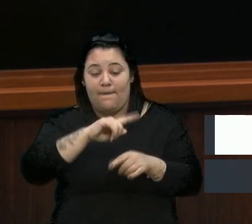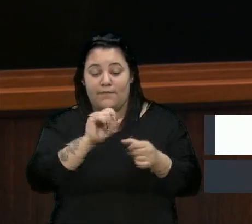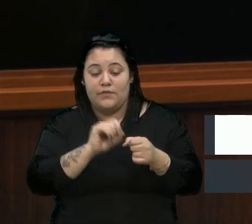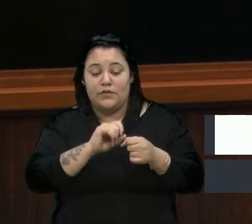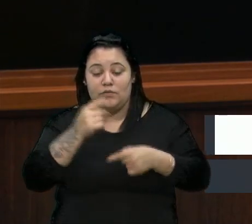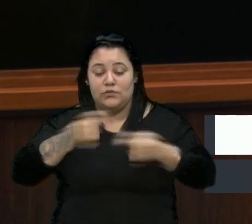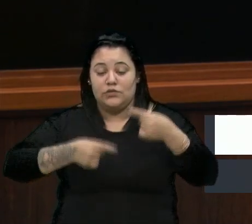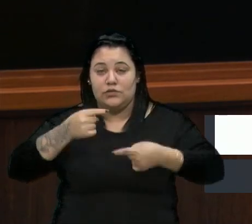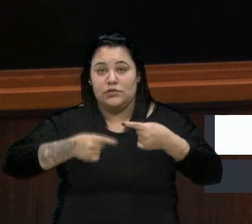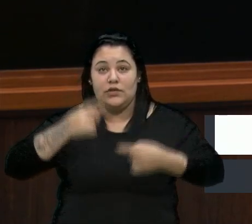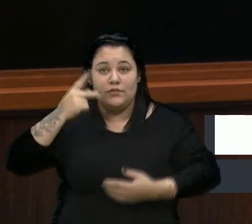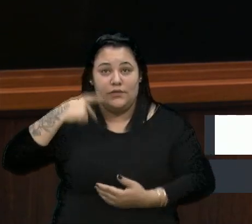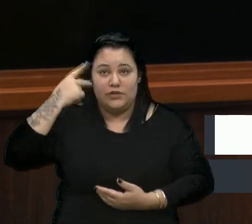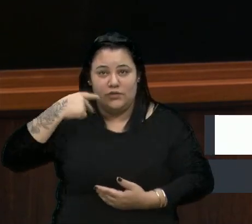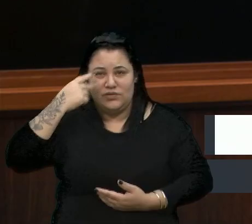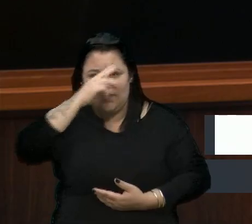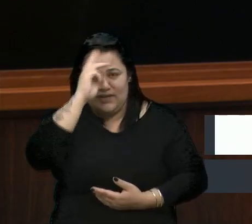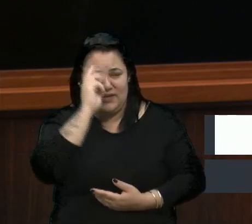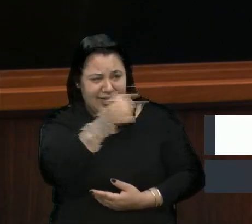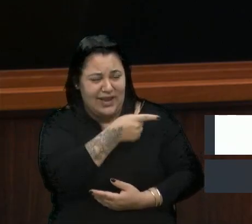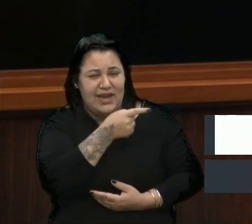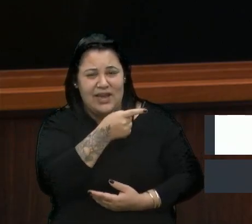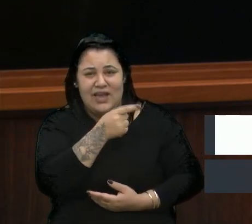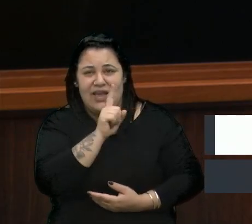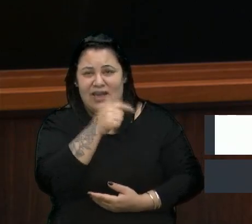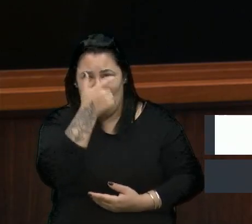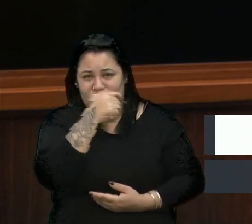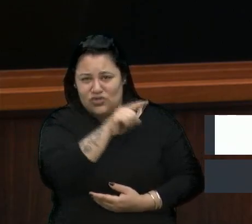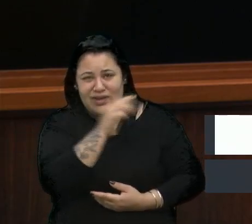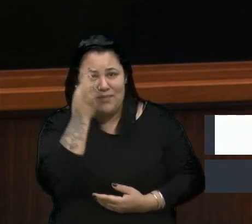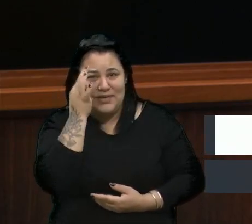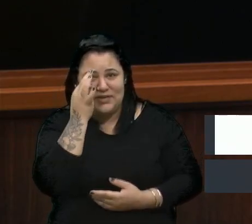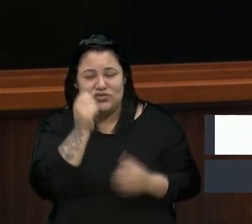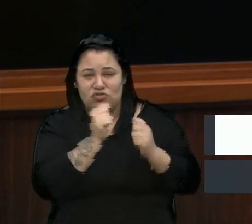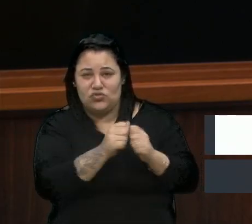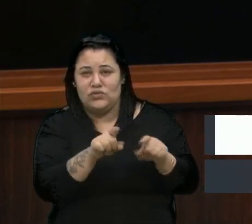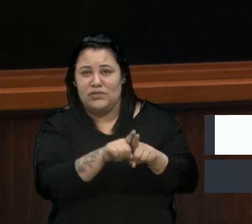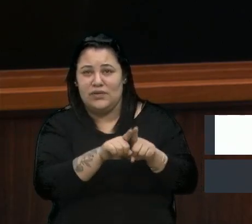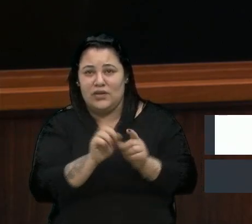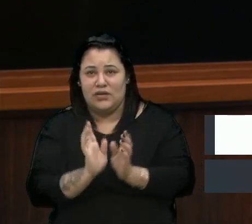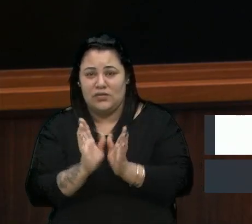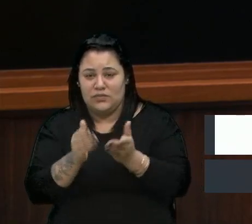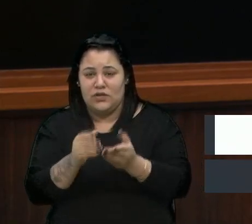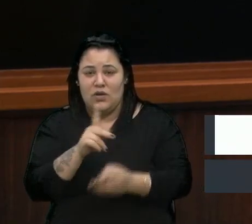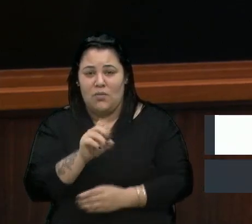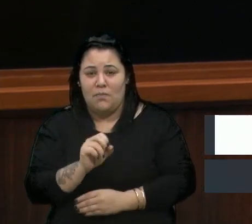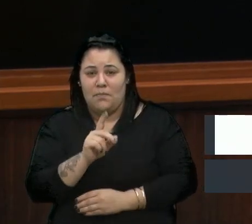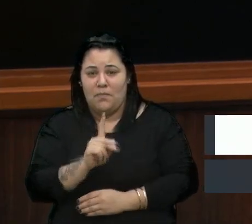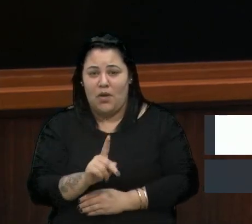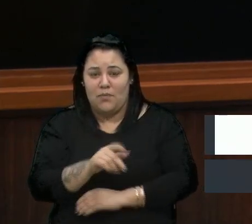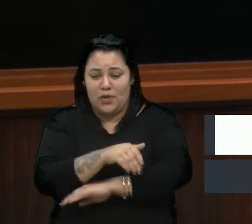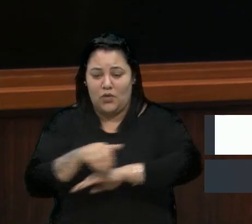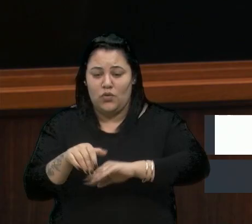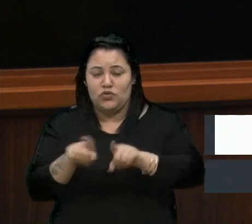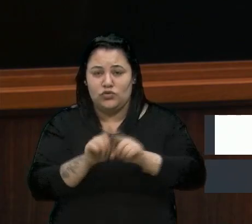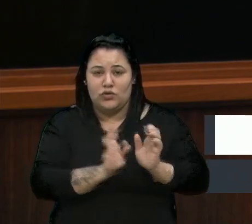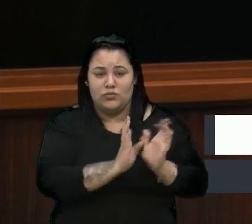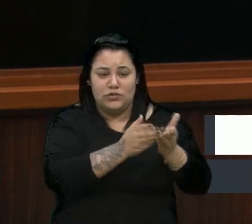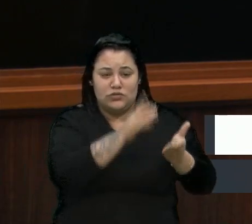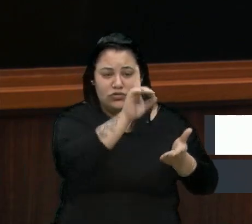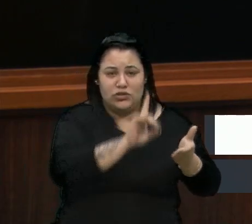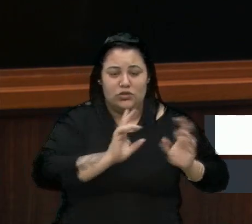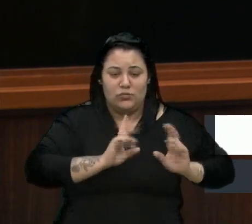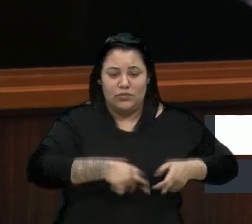né, vereador Valim, se eu não me engano, o senhor estava presente do Comitê Pop Rua, junto com a Comissão de Direitos Humanos, o